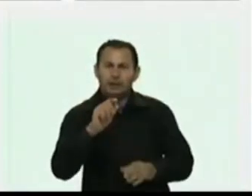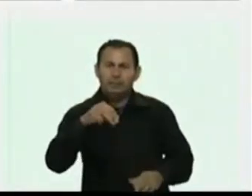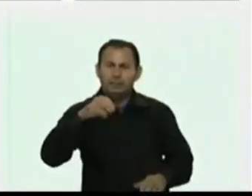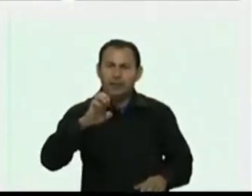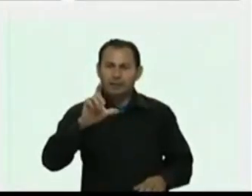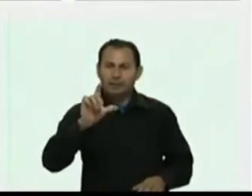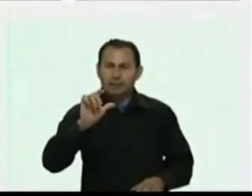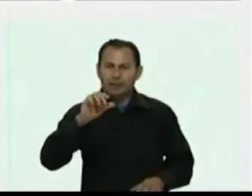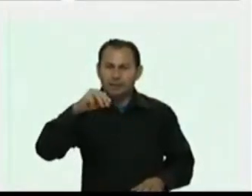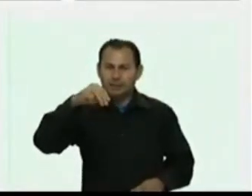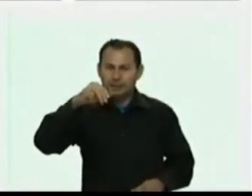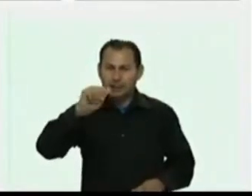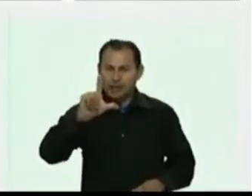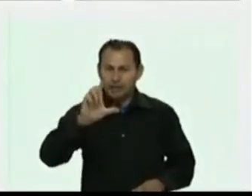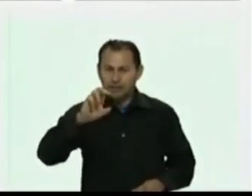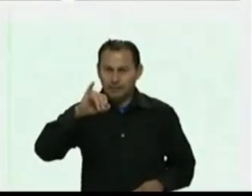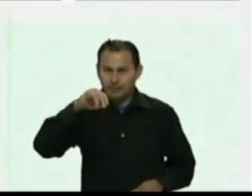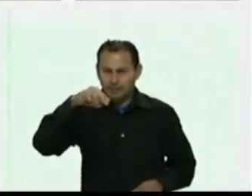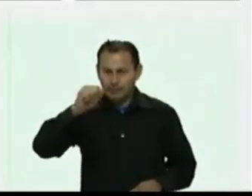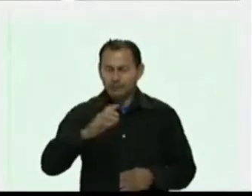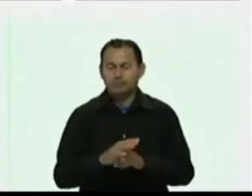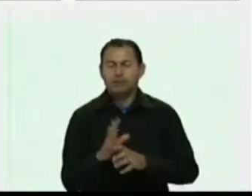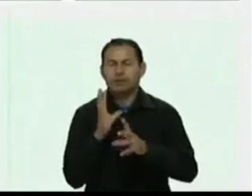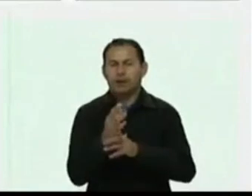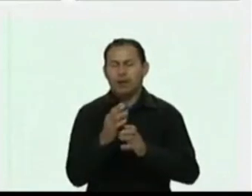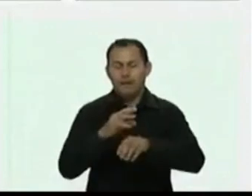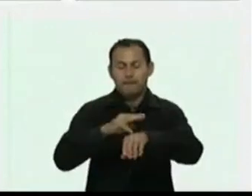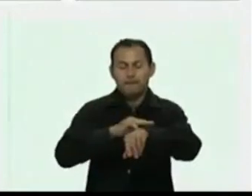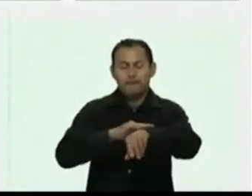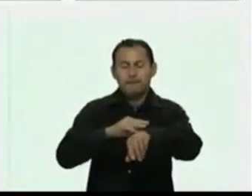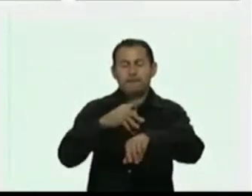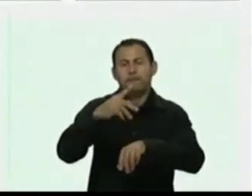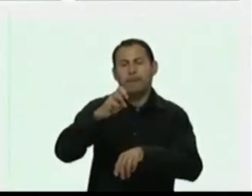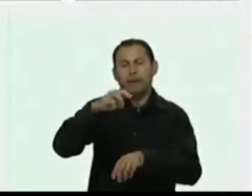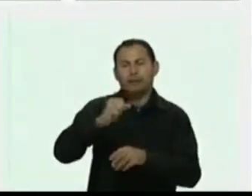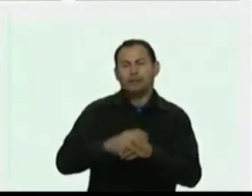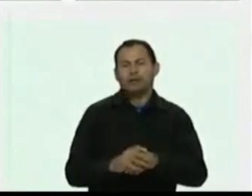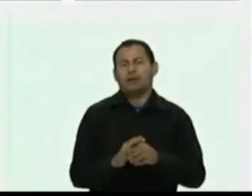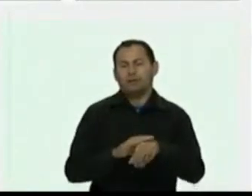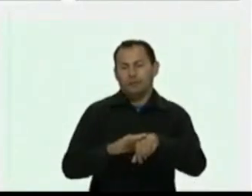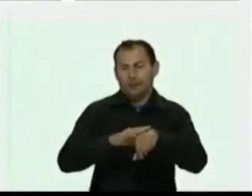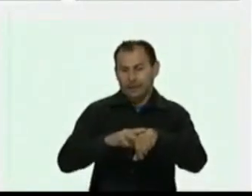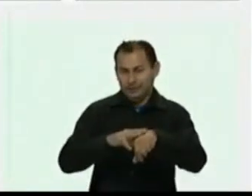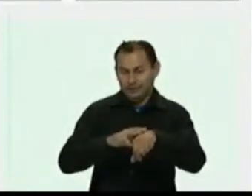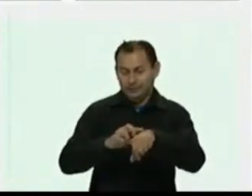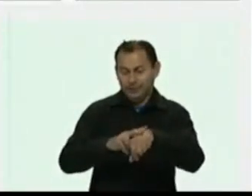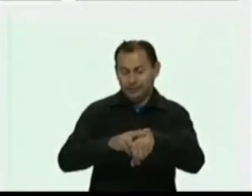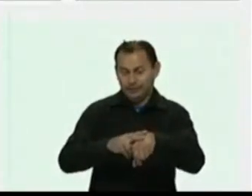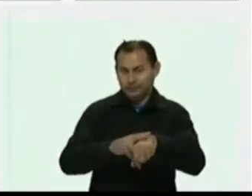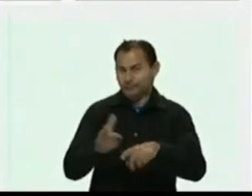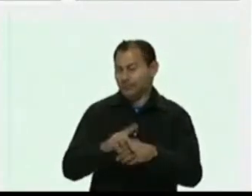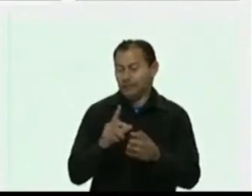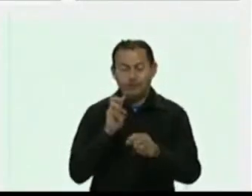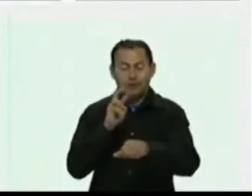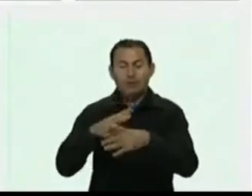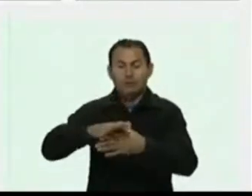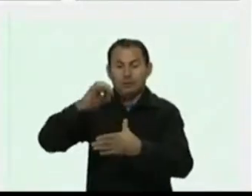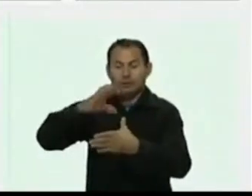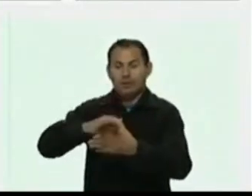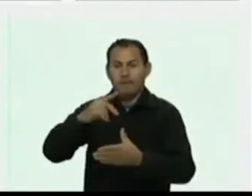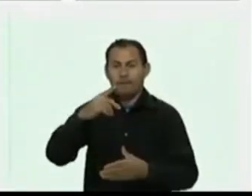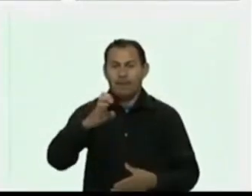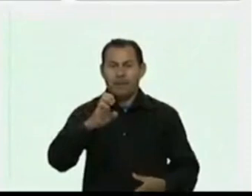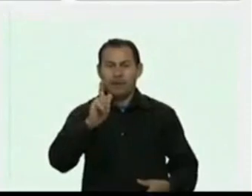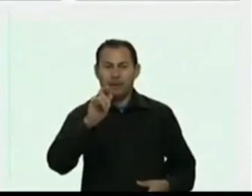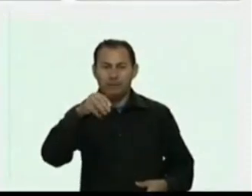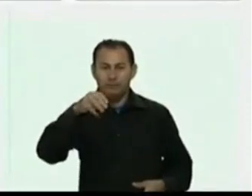o pigmento amarelo com grãos de melanina, a pena fica verde. Se você não tem a proteína de pigmento,